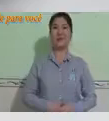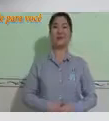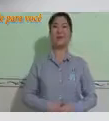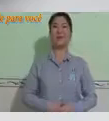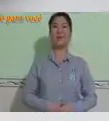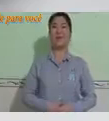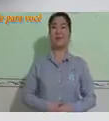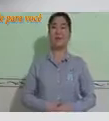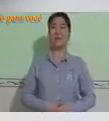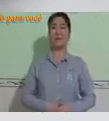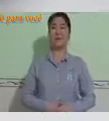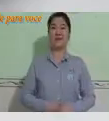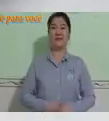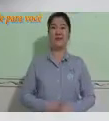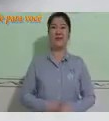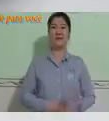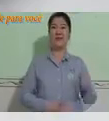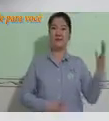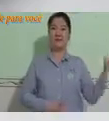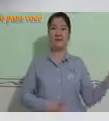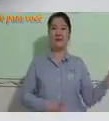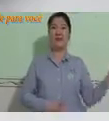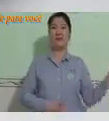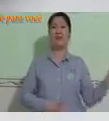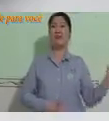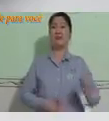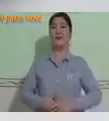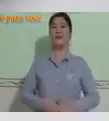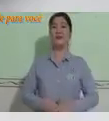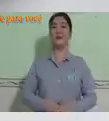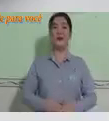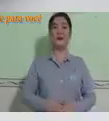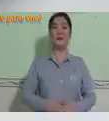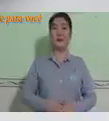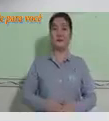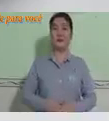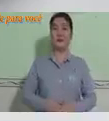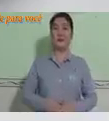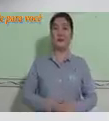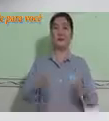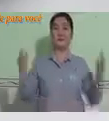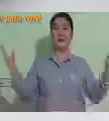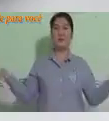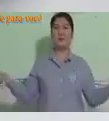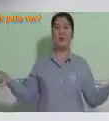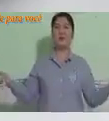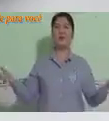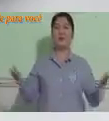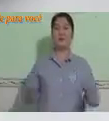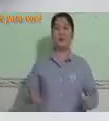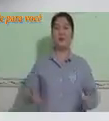Por isso, vírgula, o estresse e a ansiedade devem ser evitados, vírgula, o que pode ser feito com a ajuda de meditação é